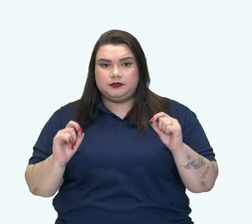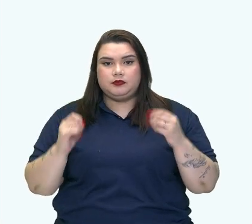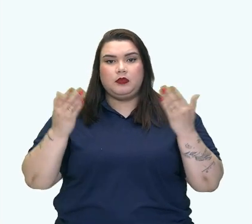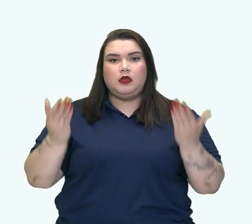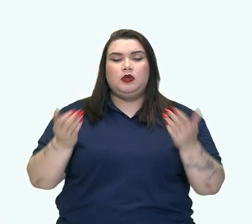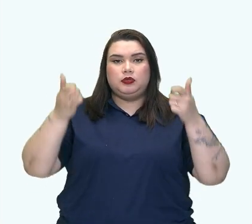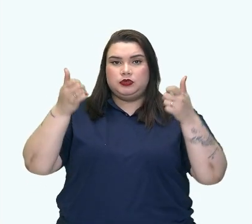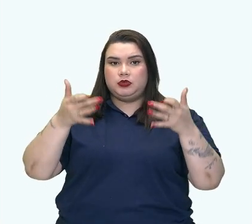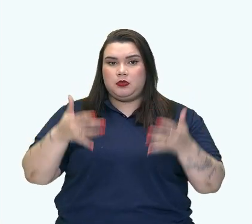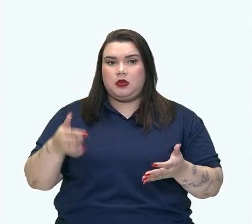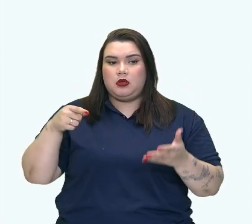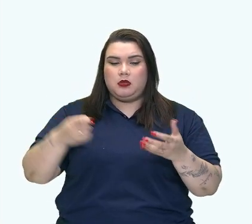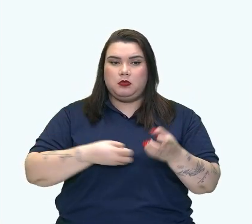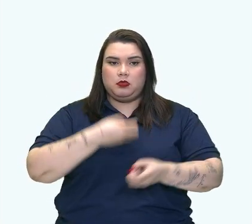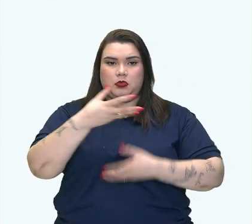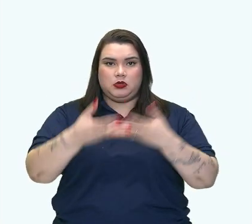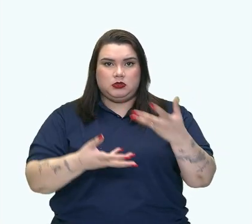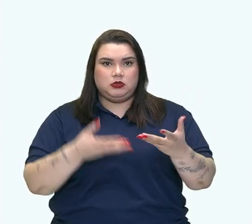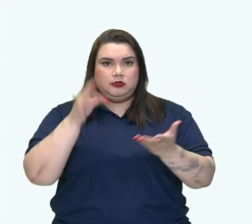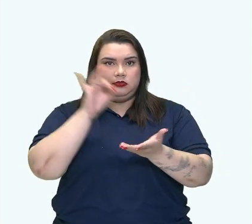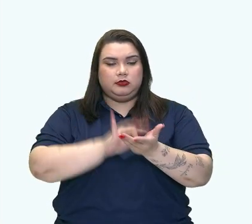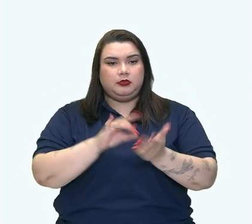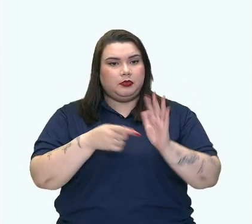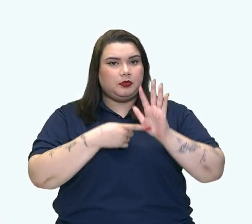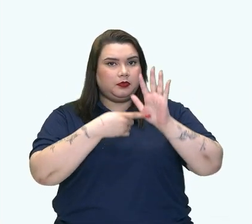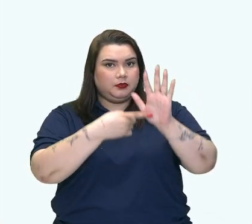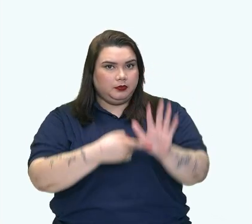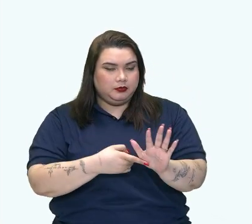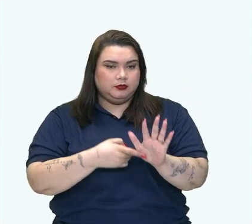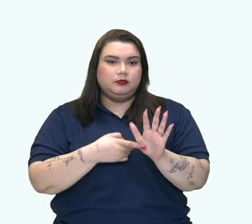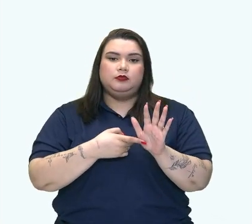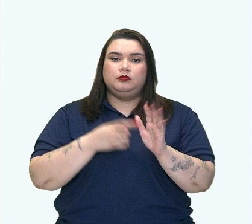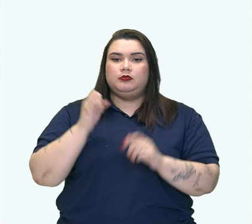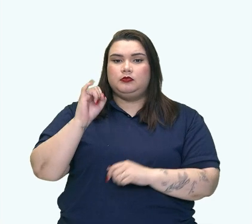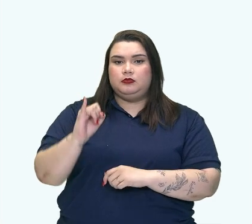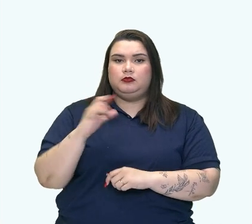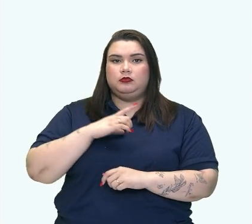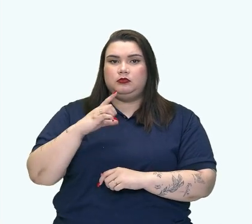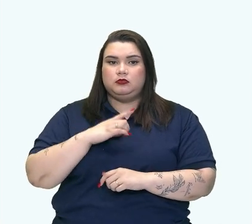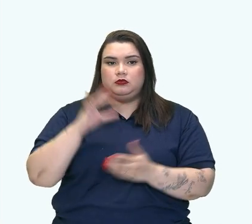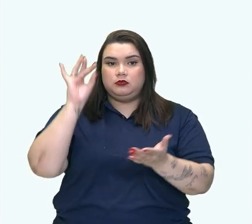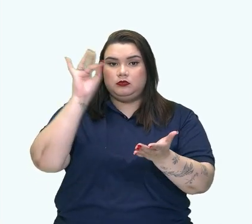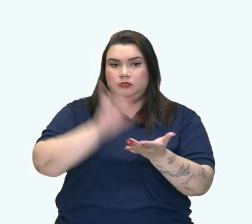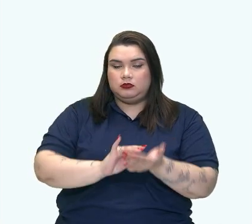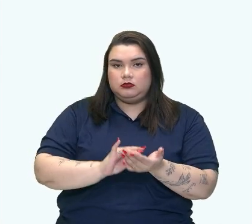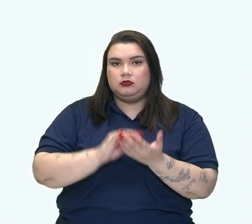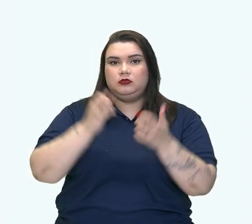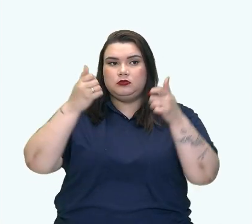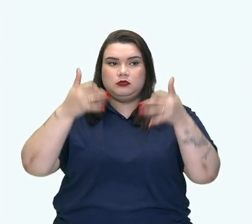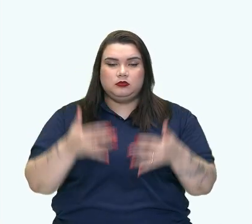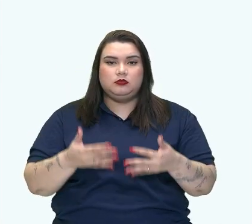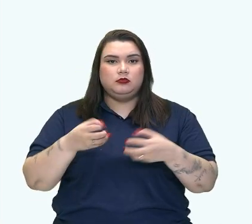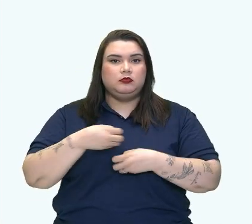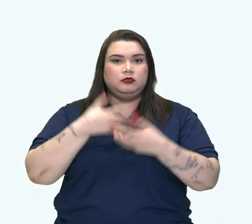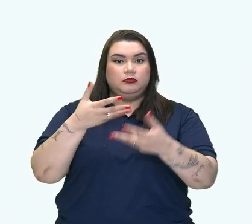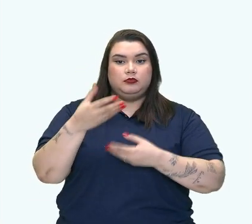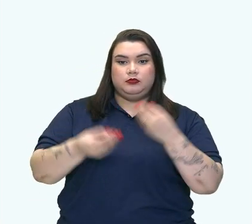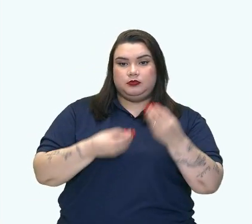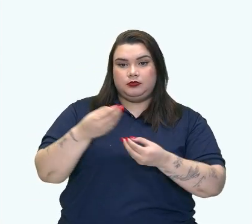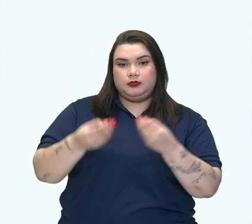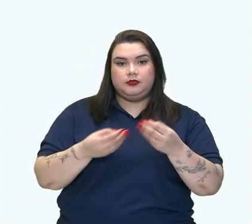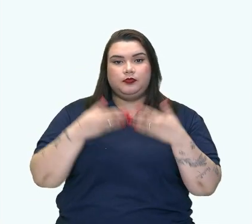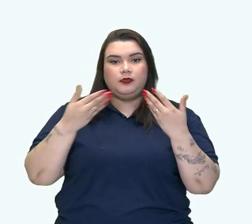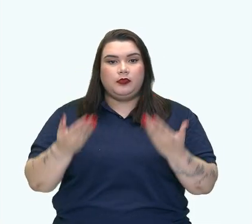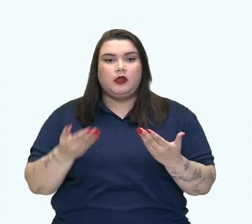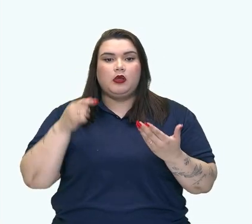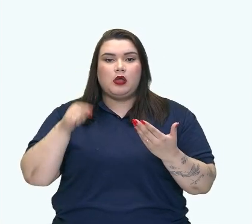isso que a poesia do concretismo vai trazer, como se ela tivesse esse elemento concreto, e a gente vai ver como ele vai se manifestar. Então, o